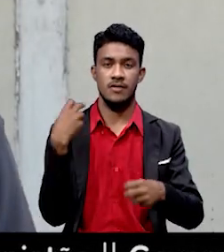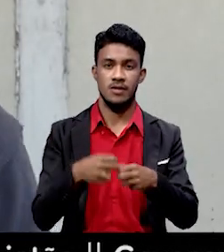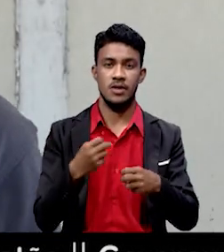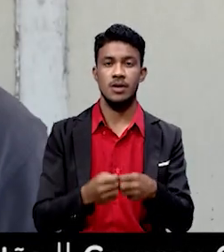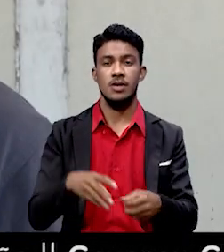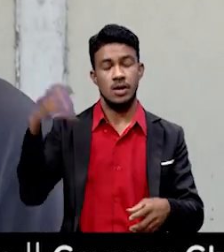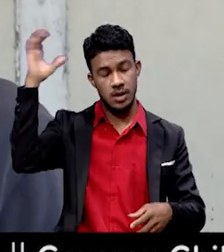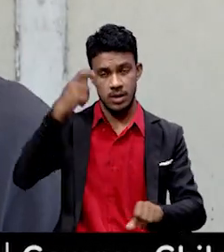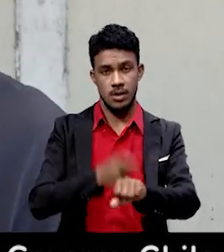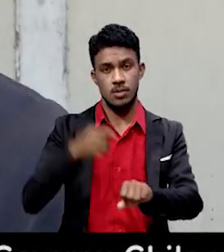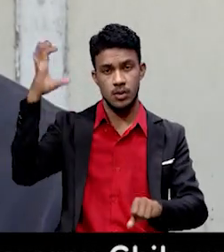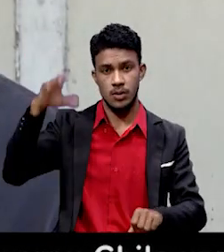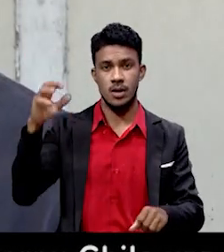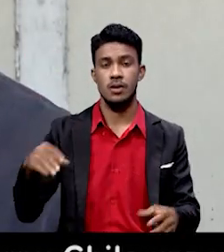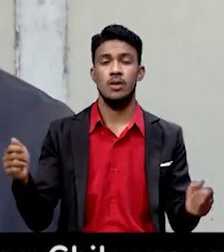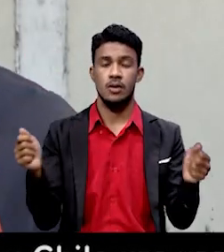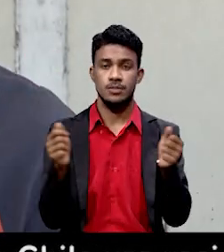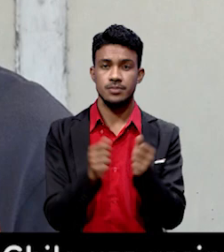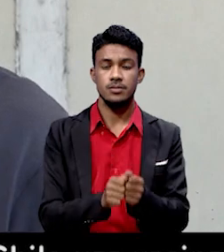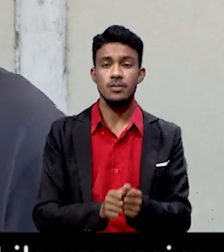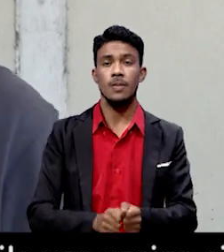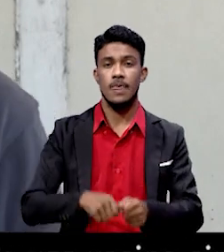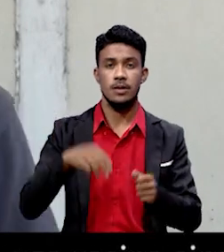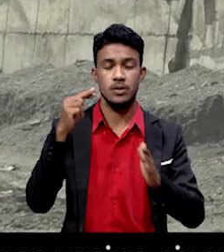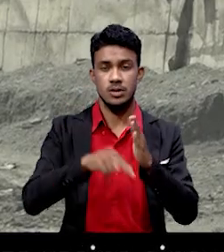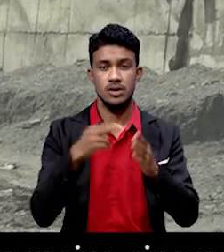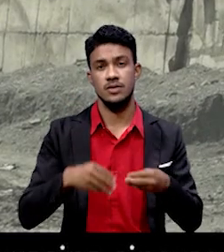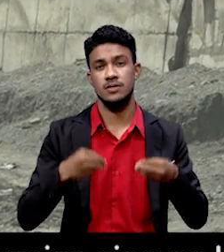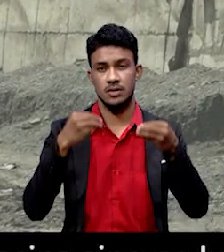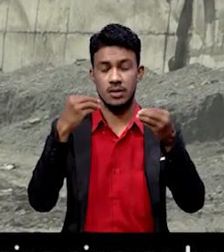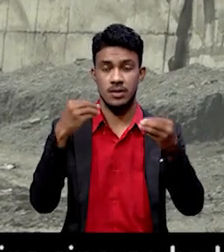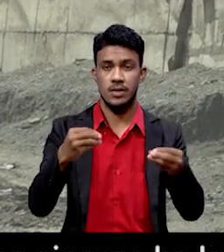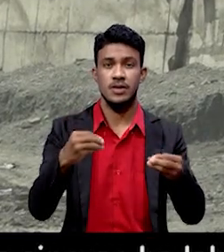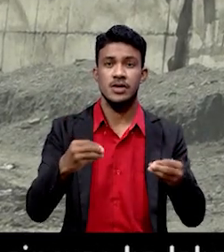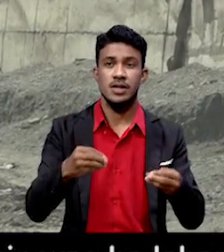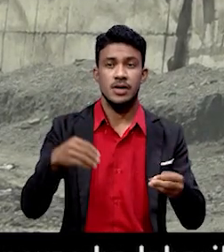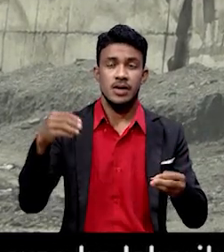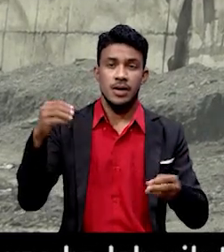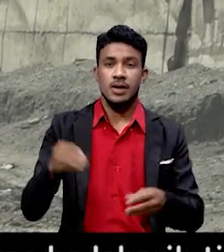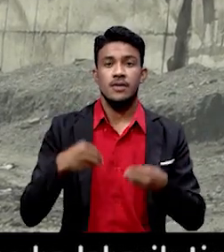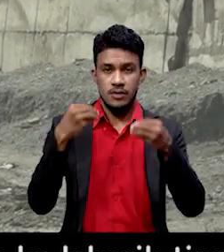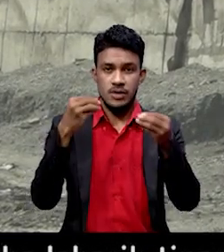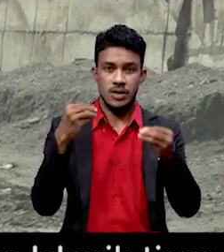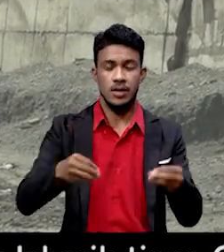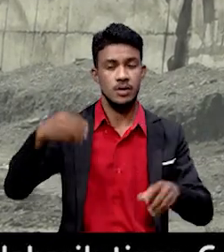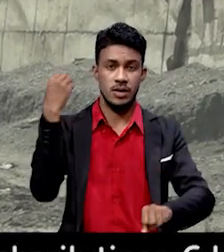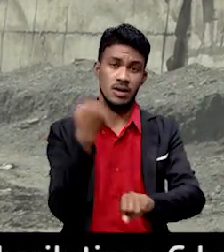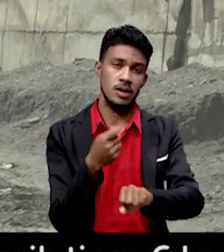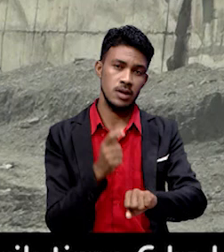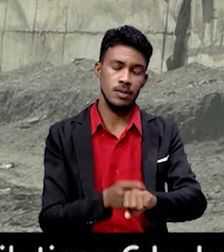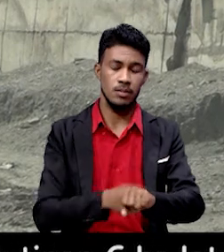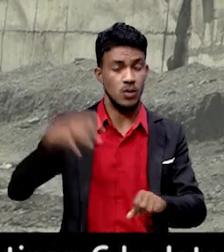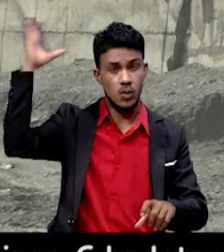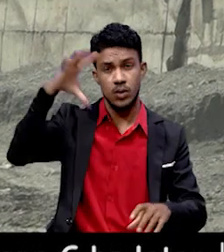ne, relaciona o previsão nebe fosai husi direção nacional meteorologia no geofísica, kataxi acontece udan